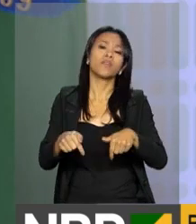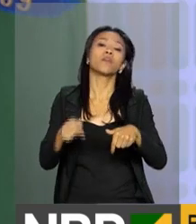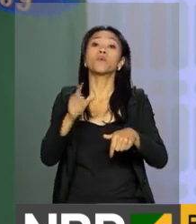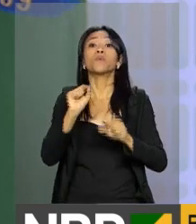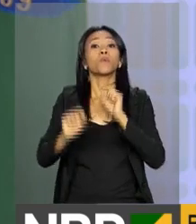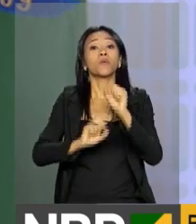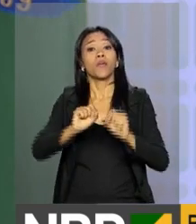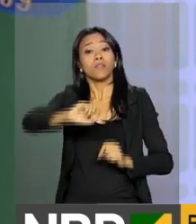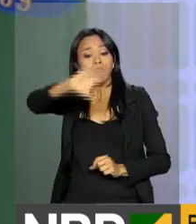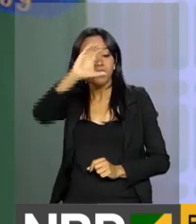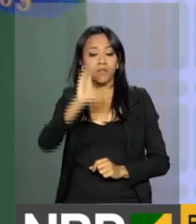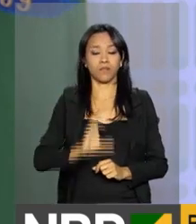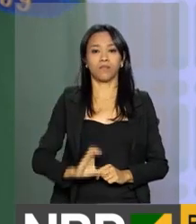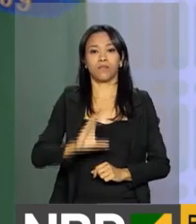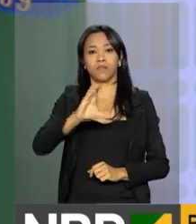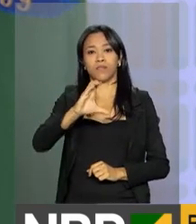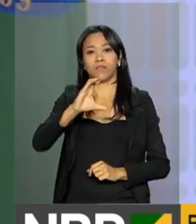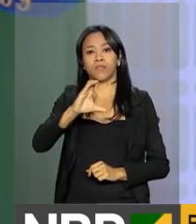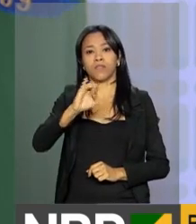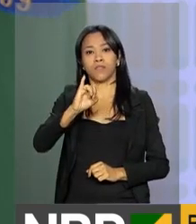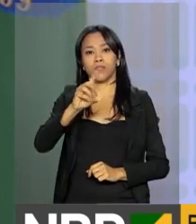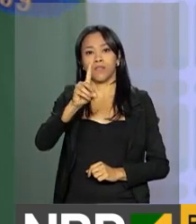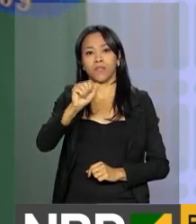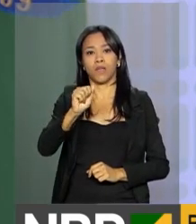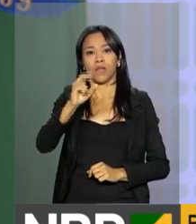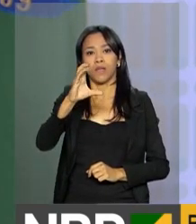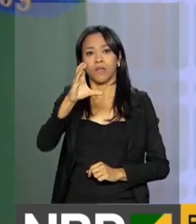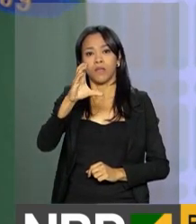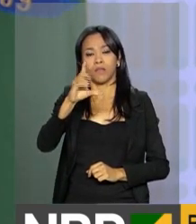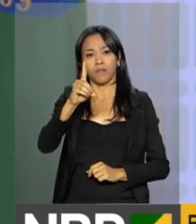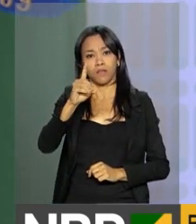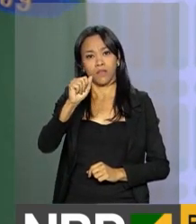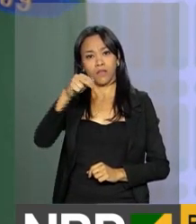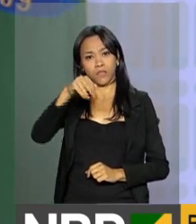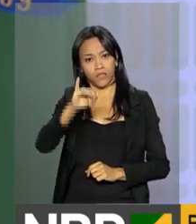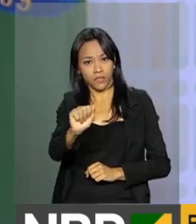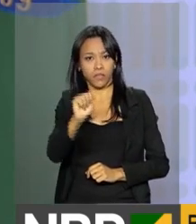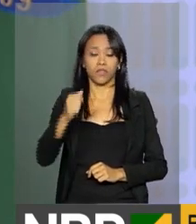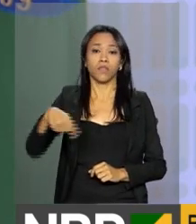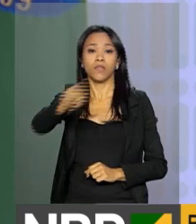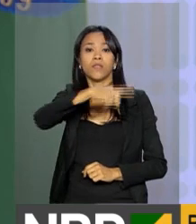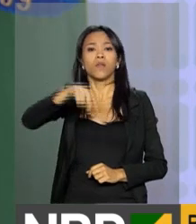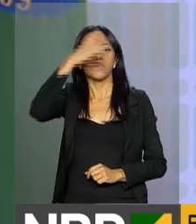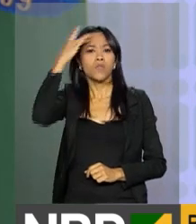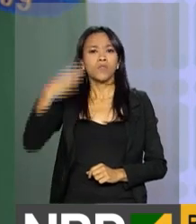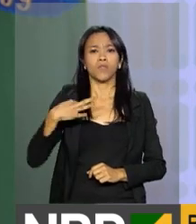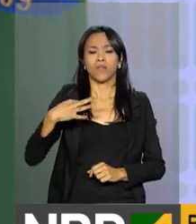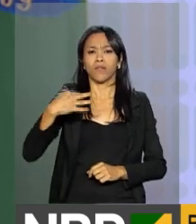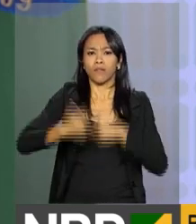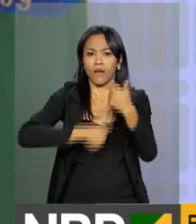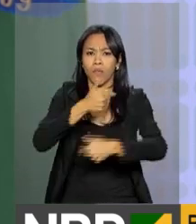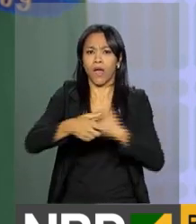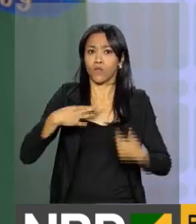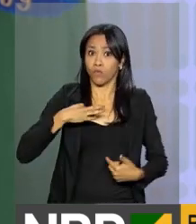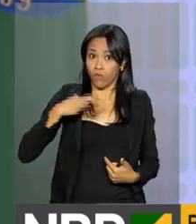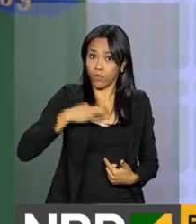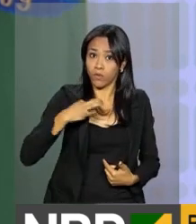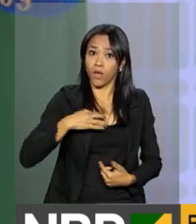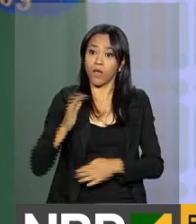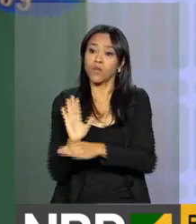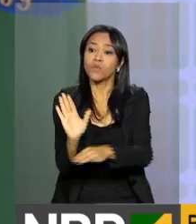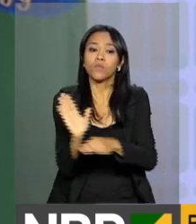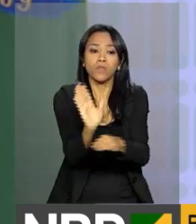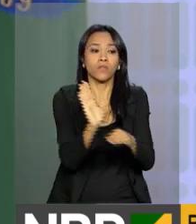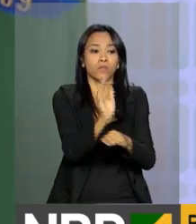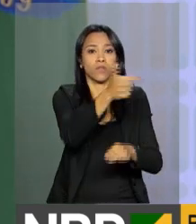cidadania, que a questão da solidariedade, né, dos voluntários que trabalham uns em benefício dos outros, na